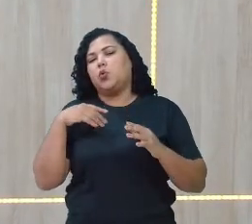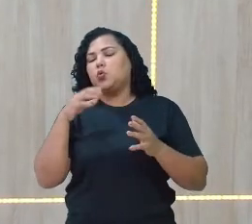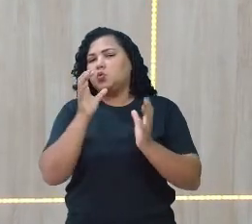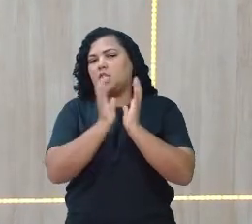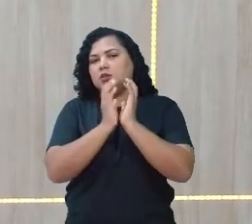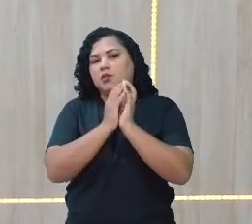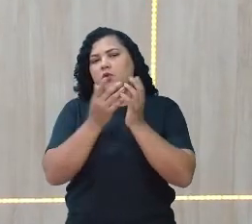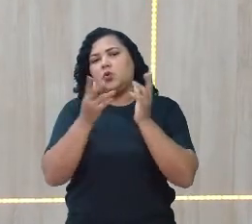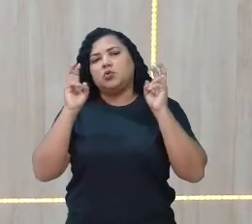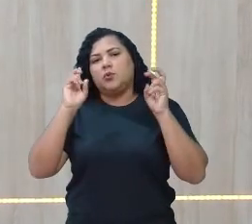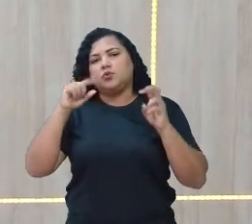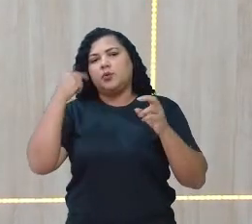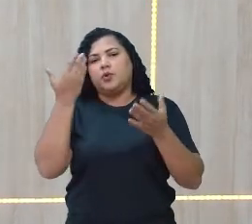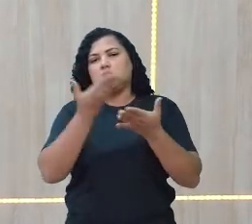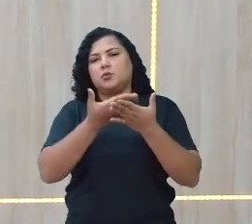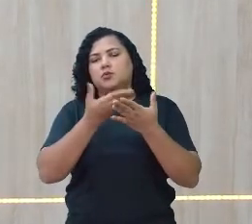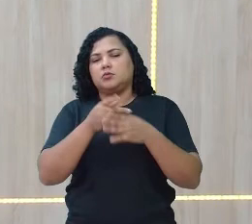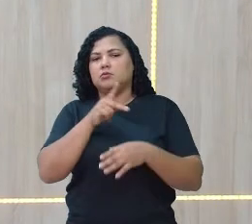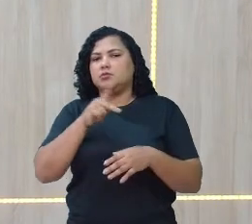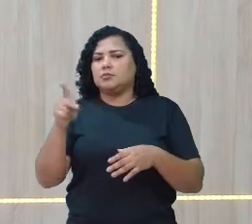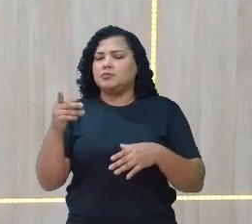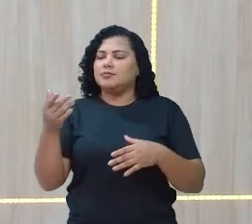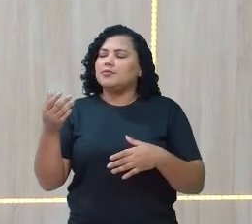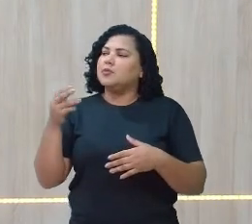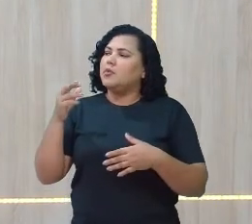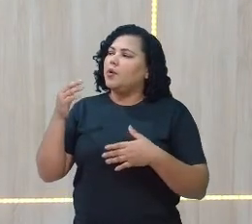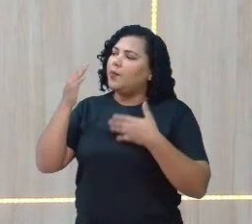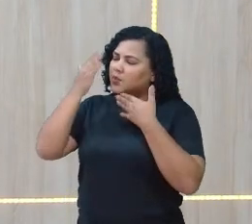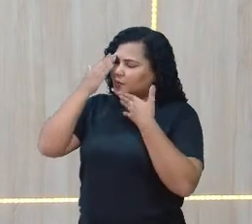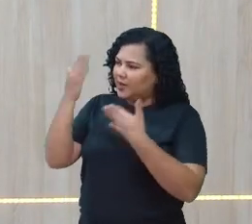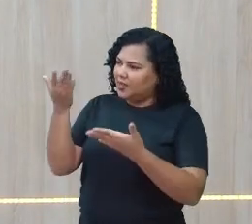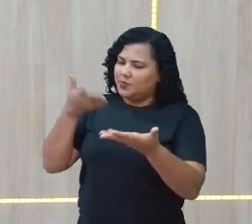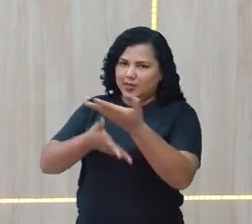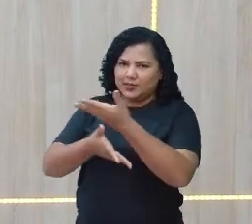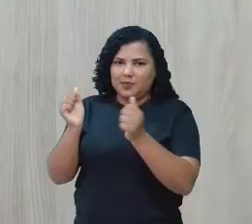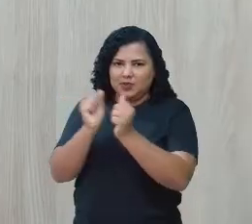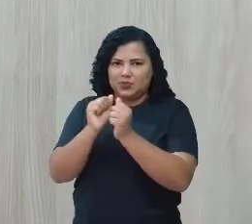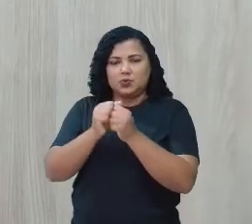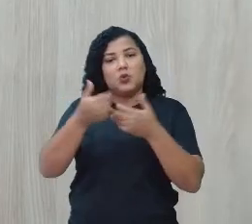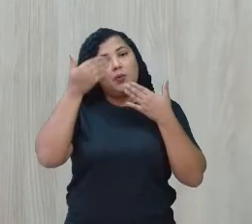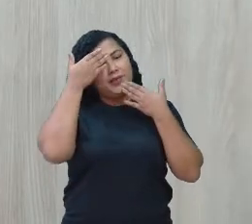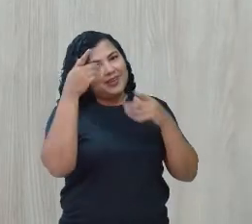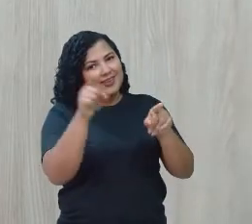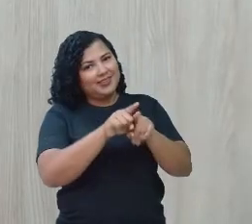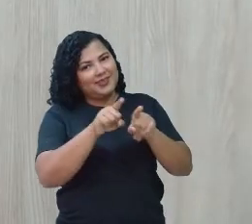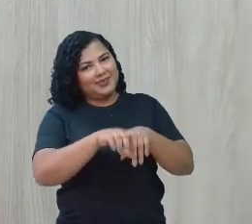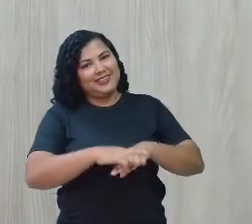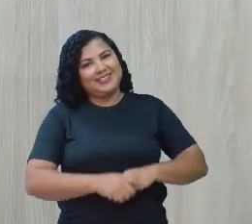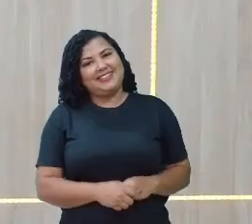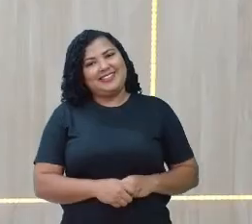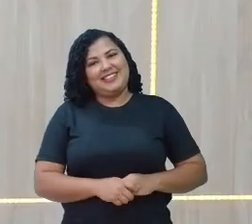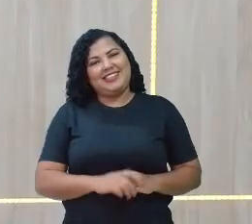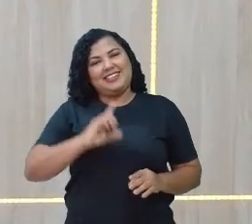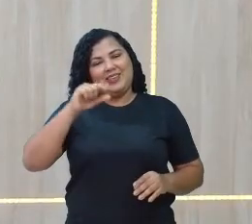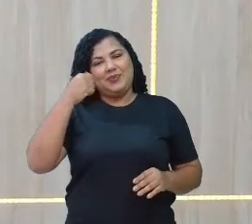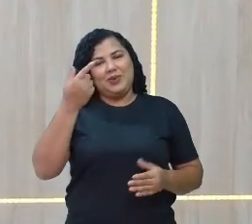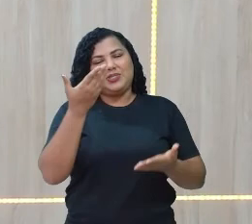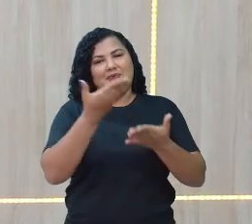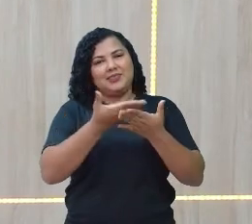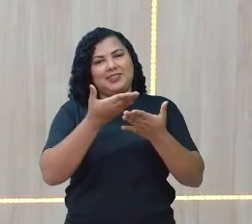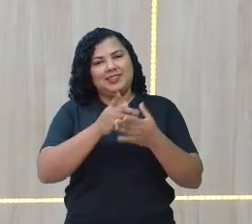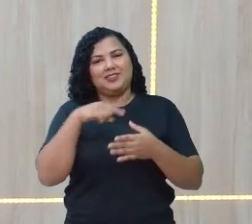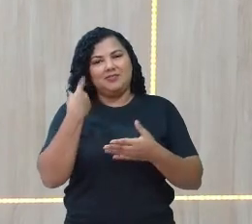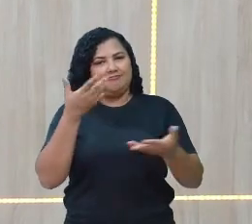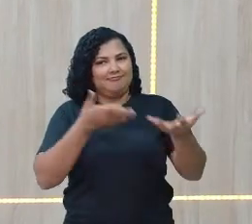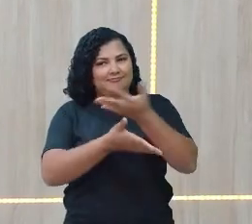na próxima aula. Professora Rosângela, muito obrigado por participar, por estar aqui conosco. Obrigada também. Então, nas próximas aulas,